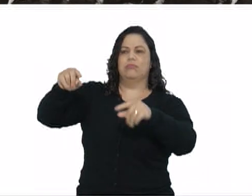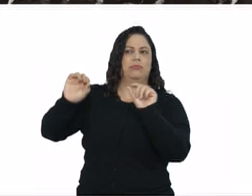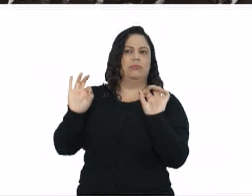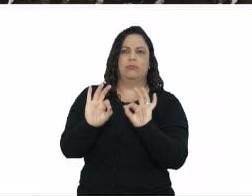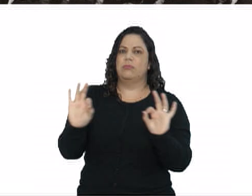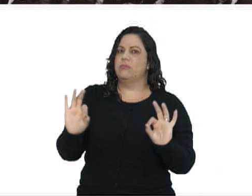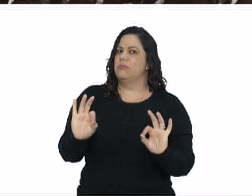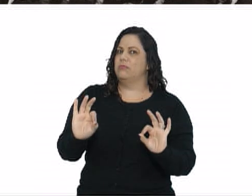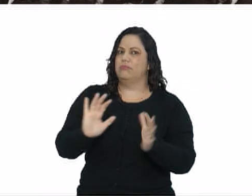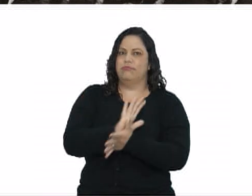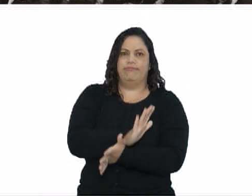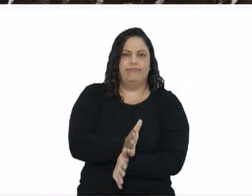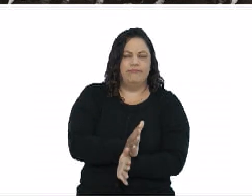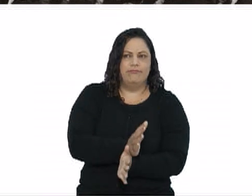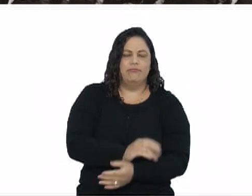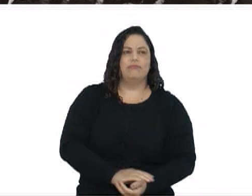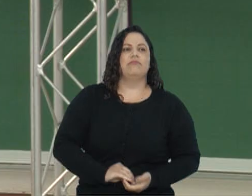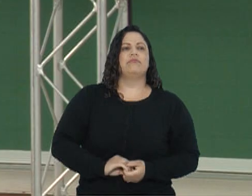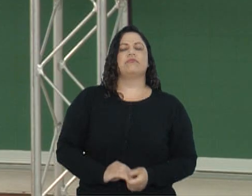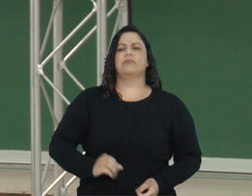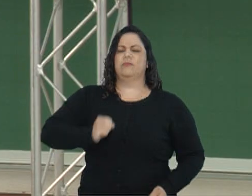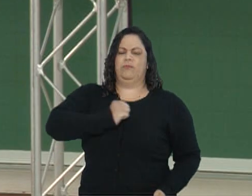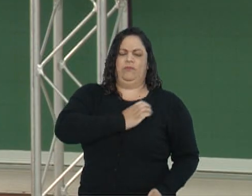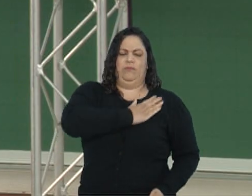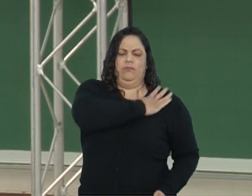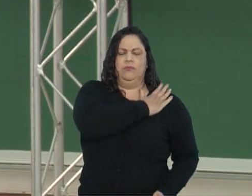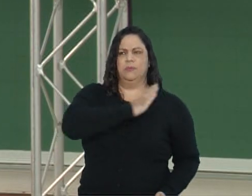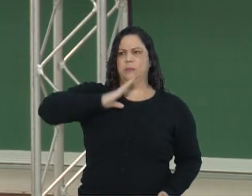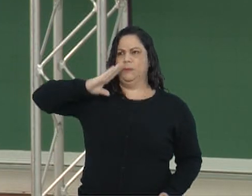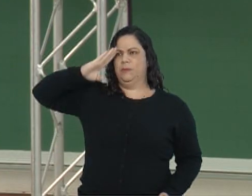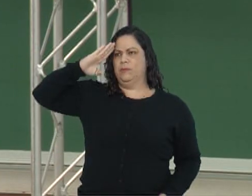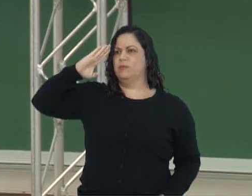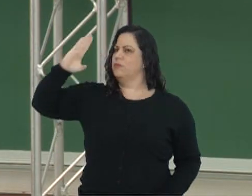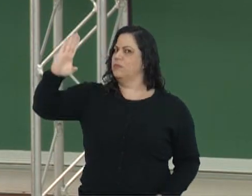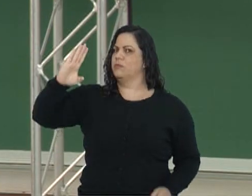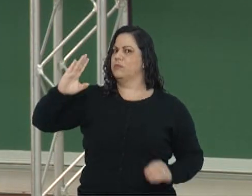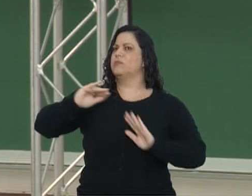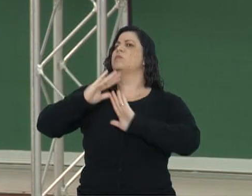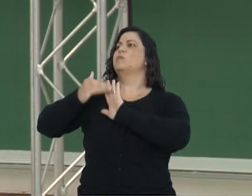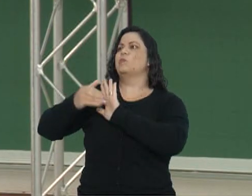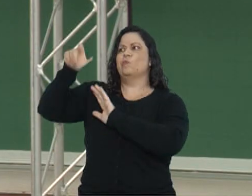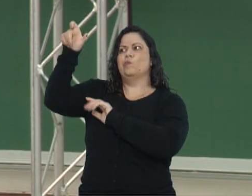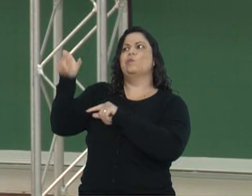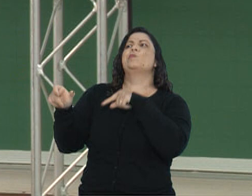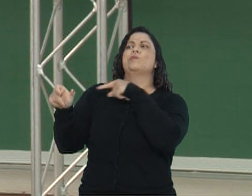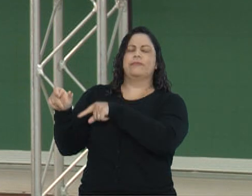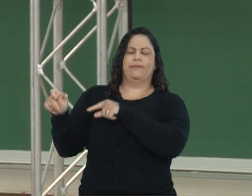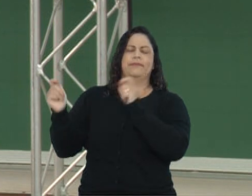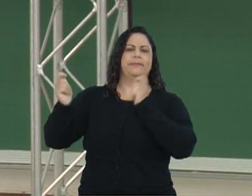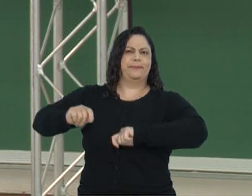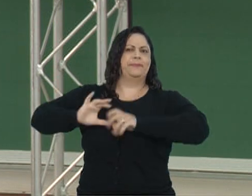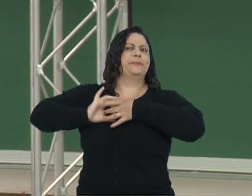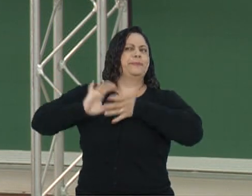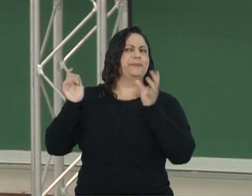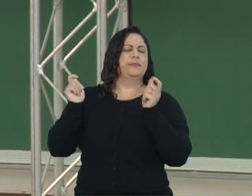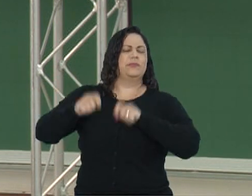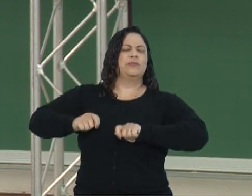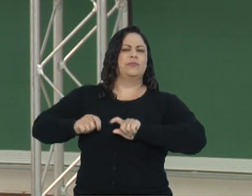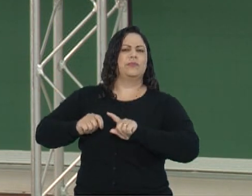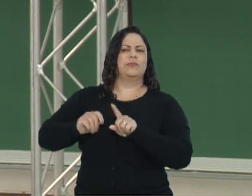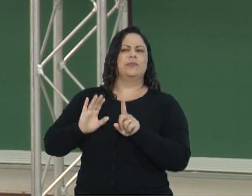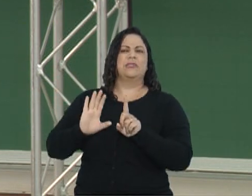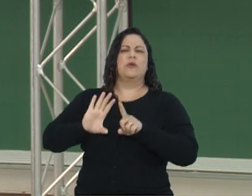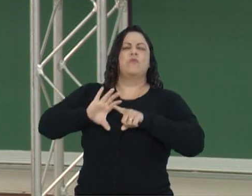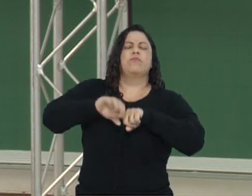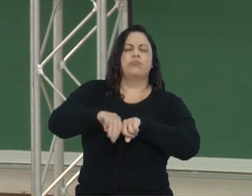Militarismo. Todo Estado totalitário é altamente bélico, militarizado, porque ele conquista e se garante